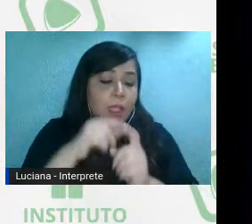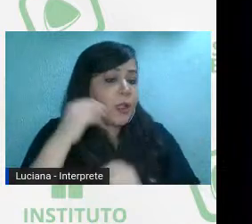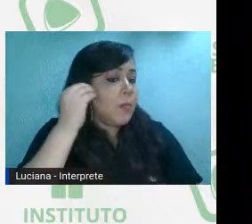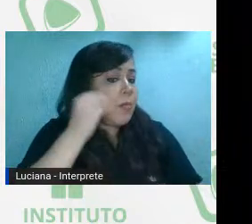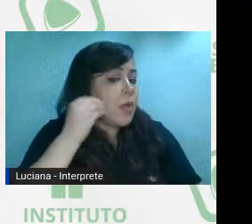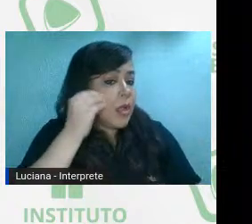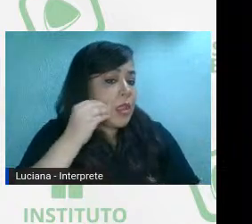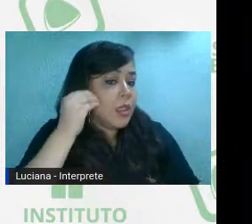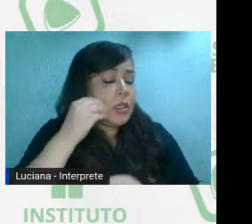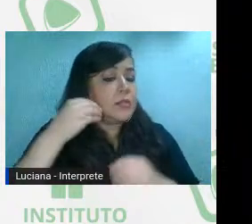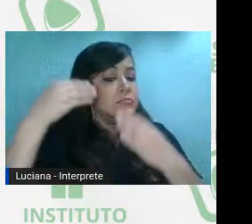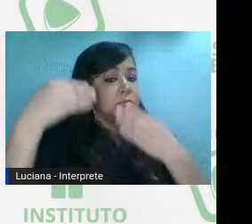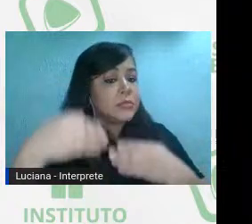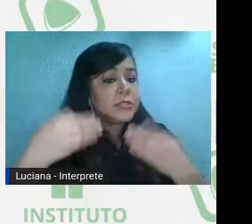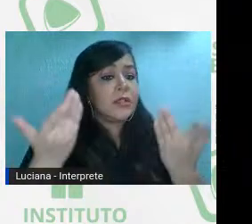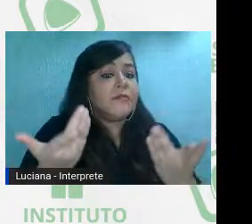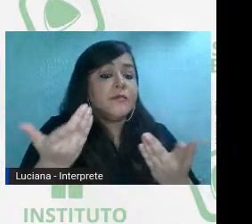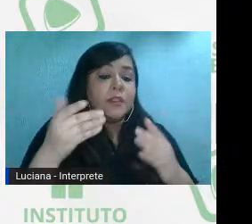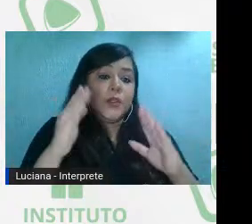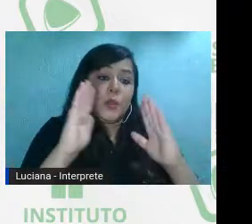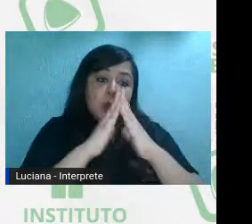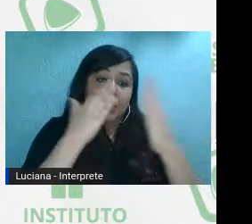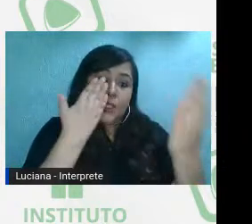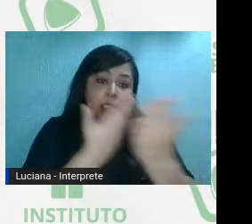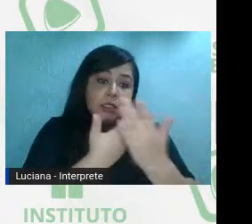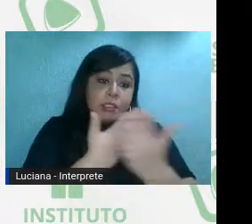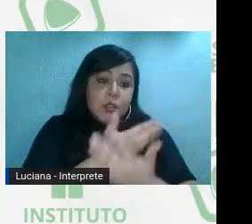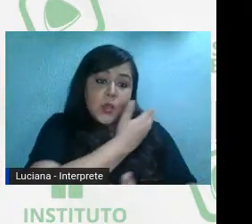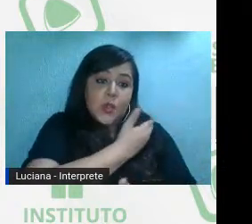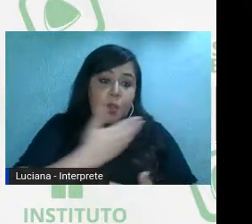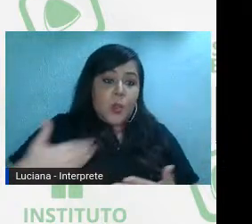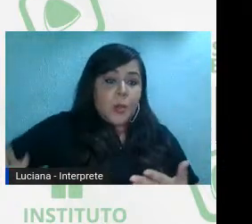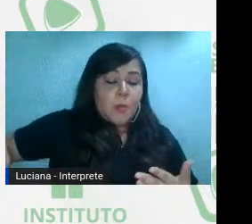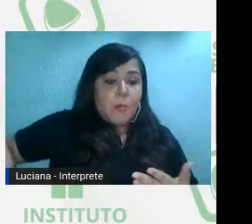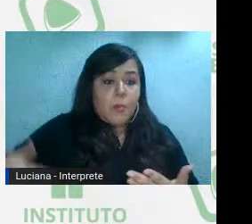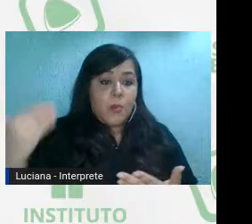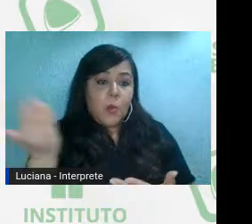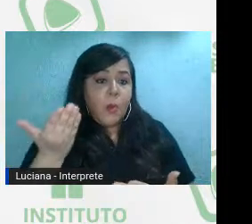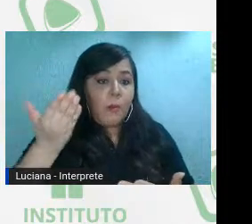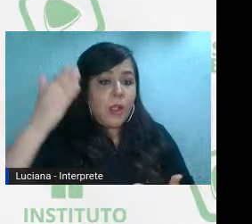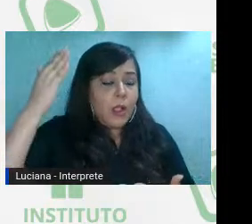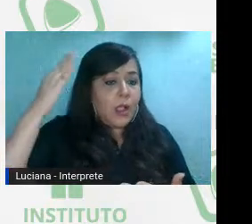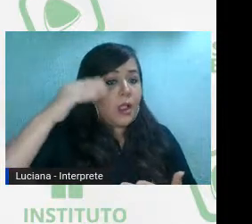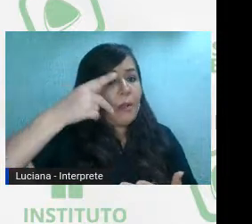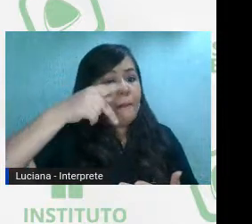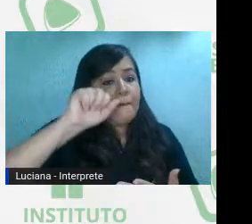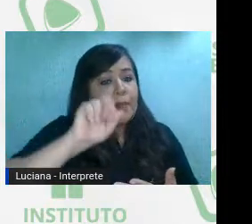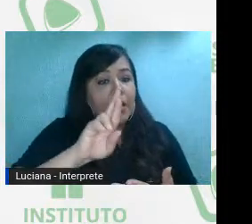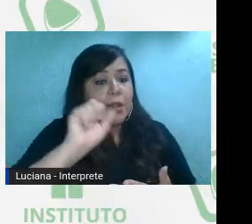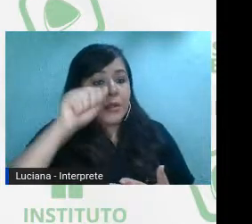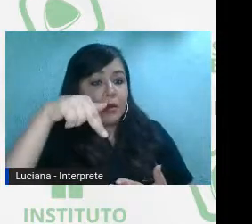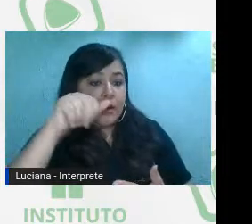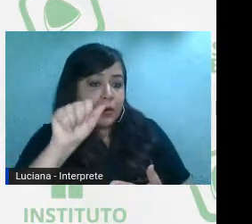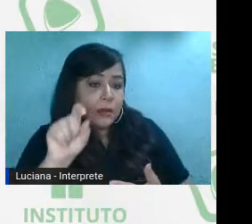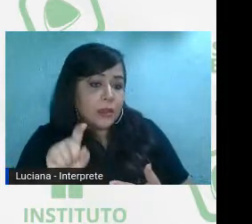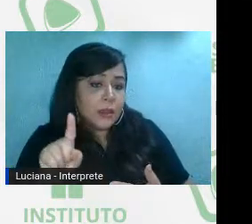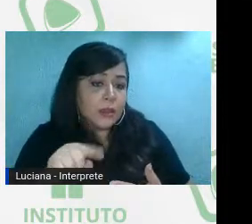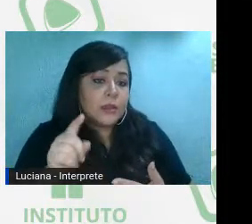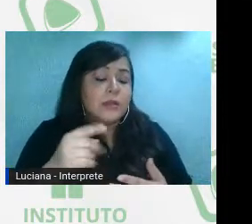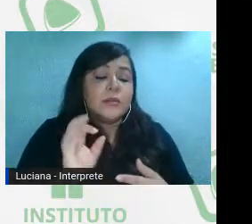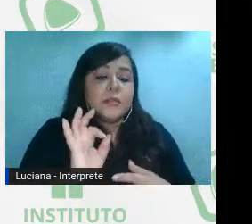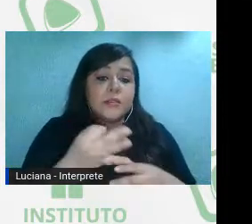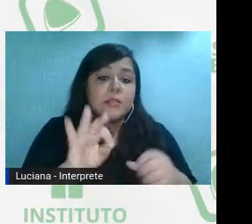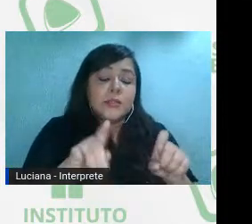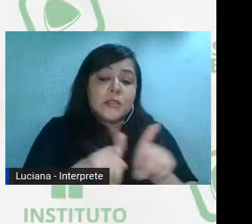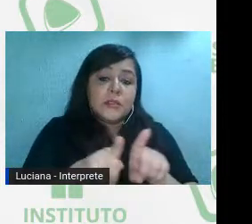Escola Pública Paranaense, na perspectiva do professor, está no arquivo em PDF online. Nós acessamos